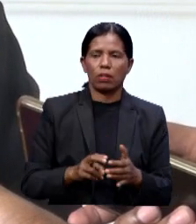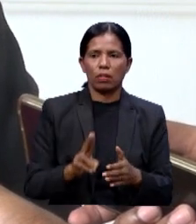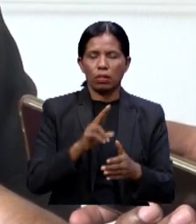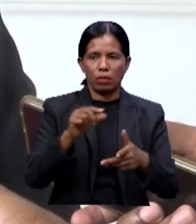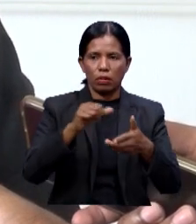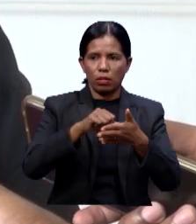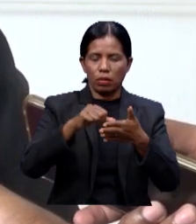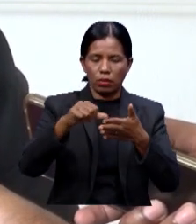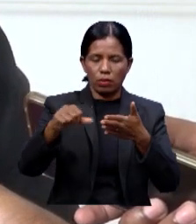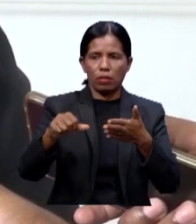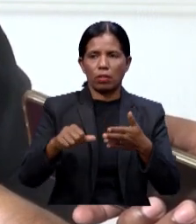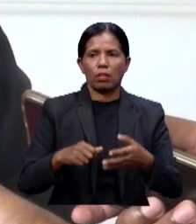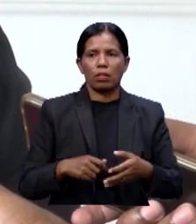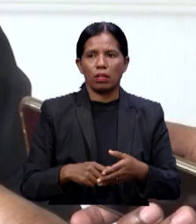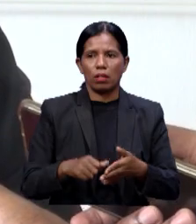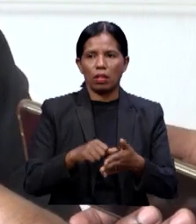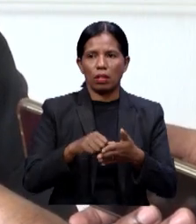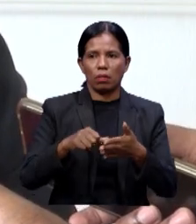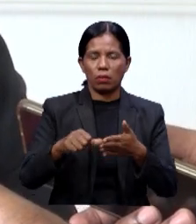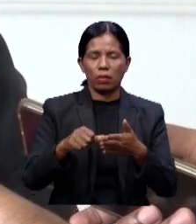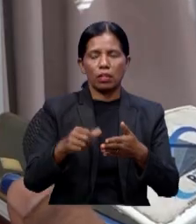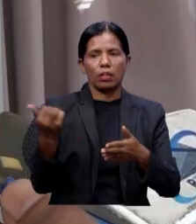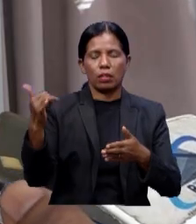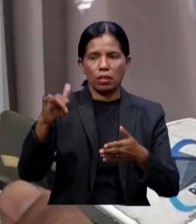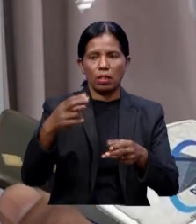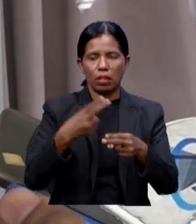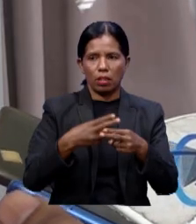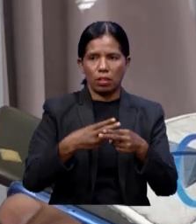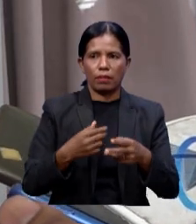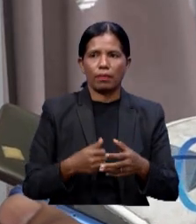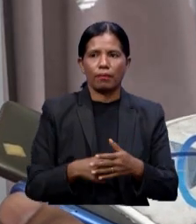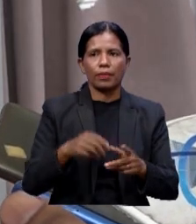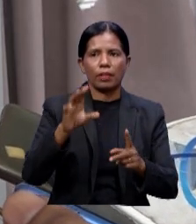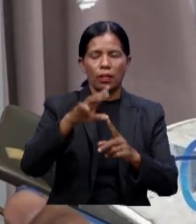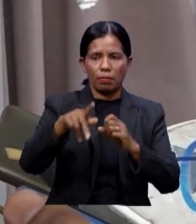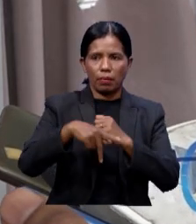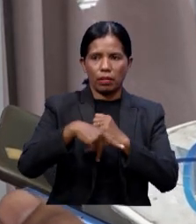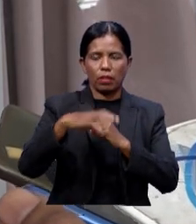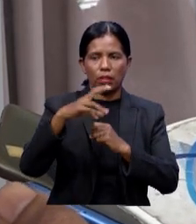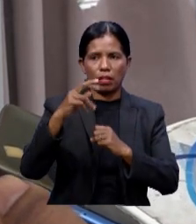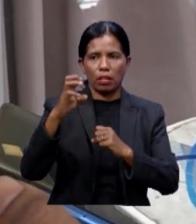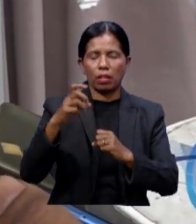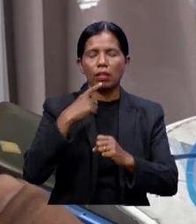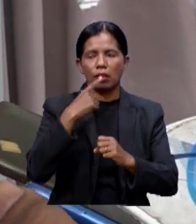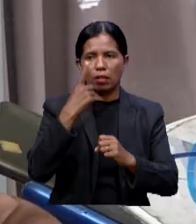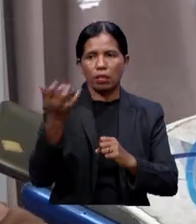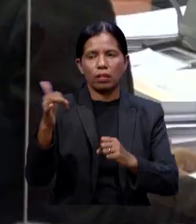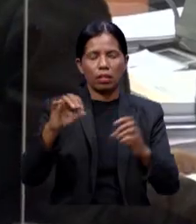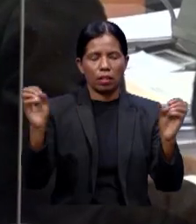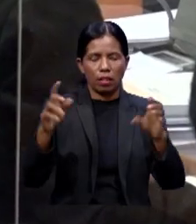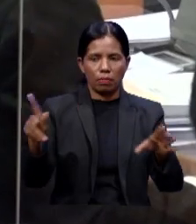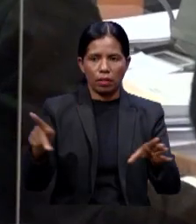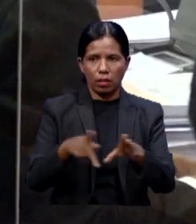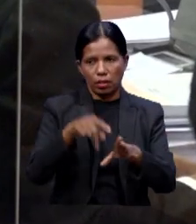Tipex, usa tipex, a mostra ser nenara, deputado na inhat. Chefe bancada CNRT Duarte Nunes explica, sira la marca